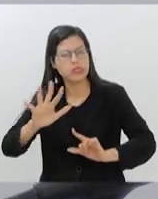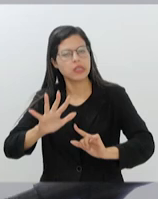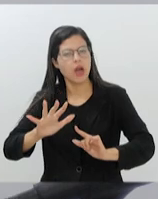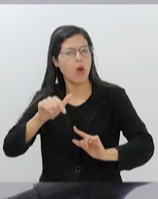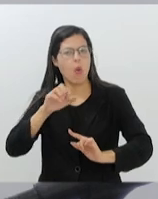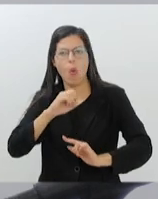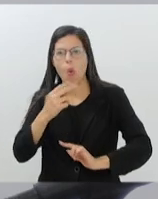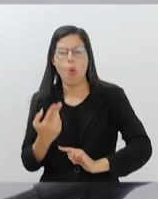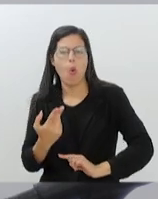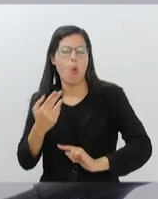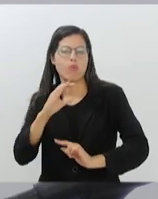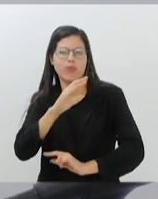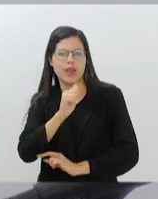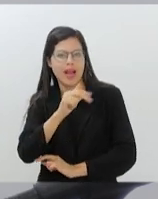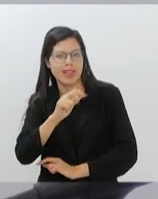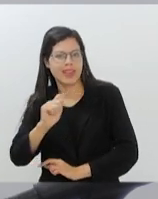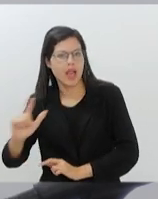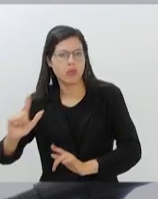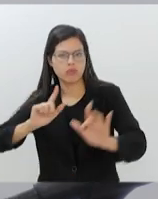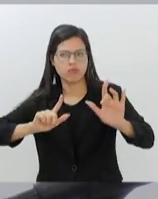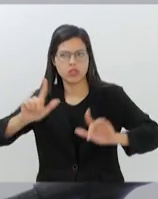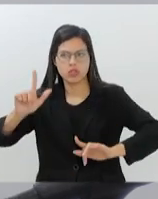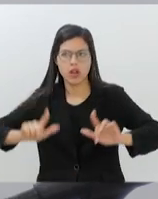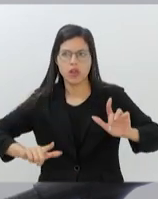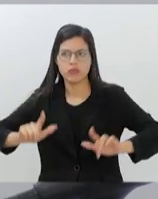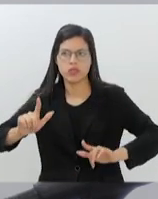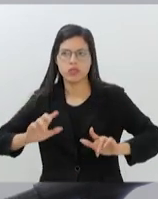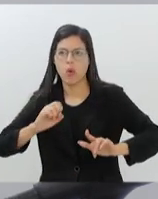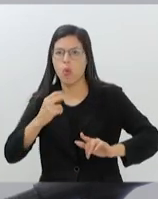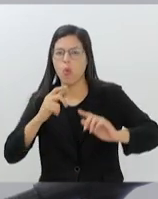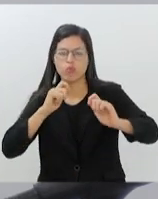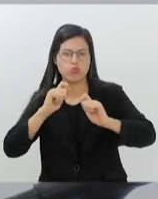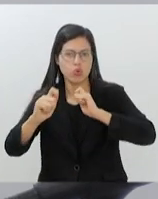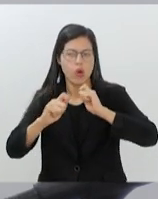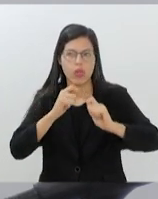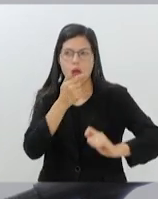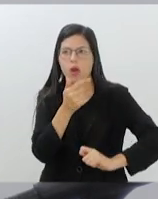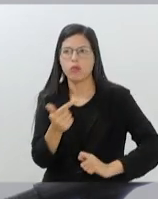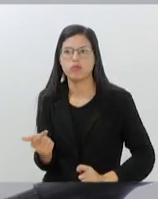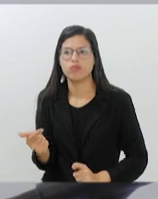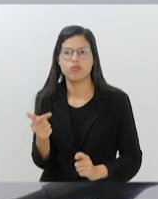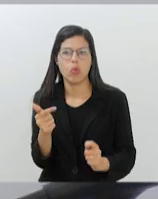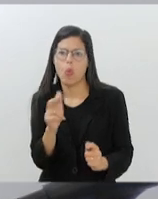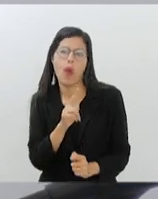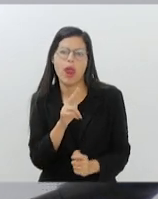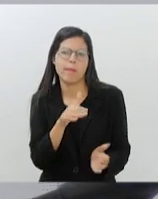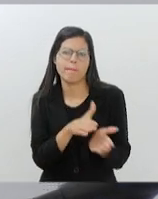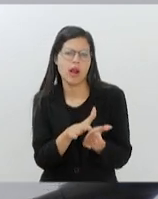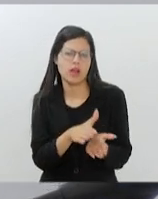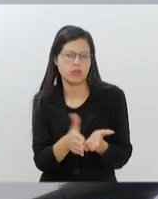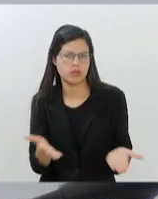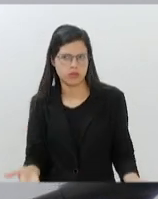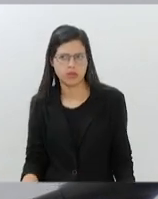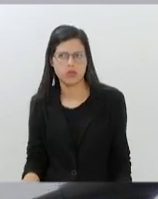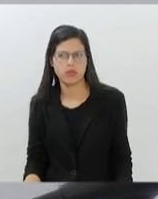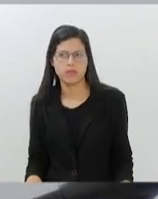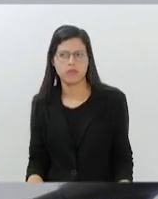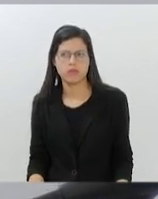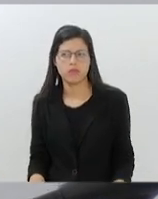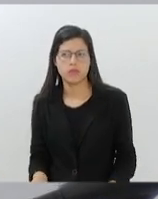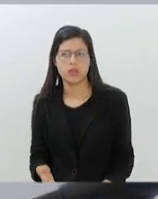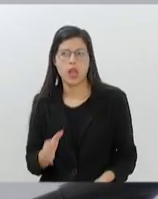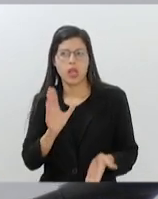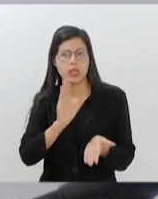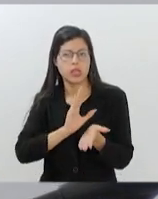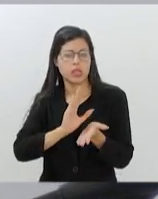determinado um jornal que não tem IVC não tem verificação nem mesmo é impresso e que recebe